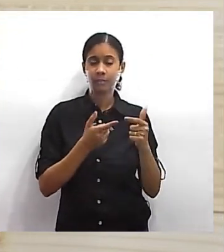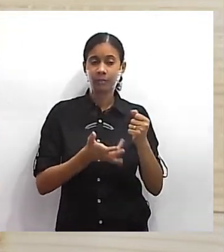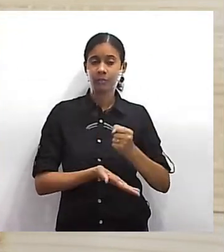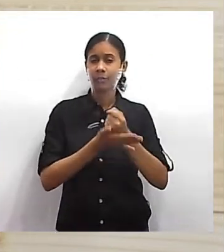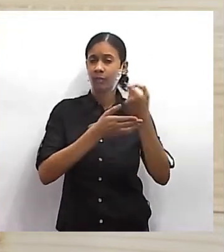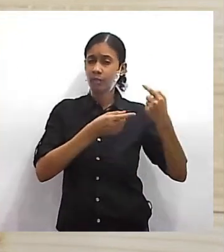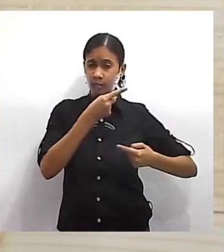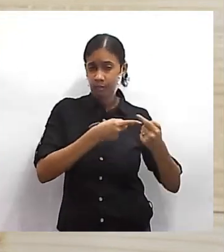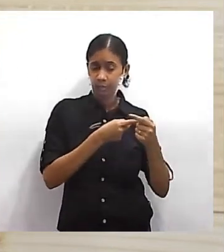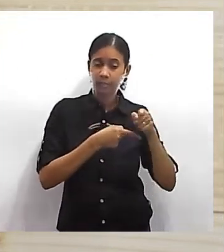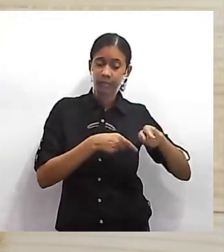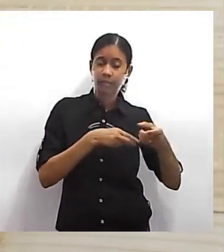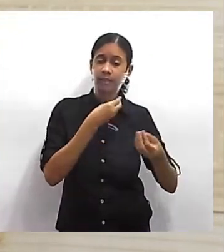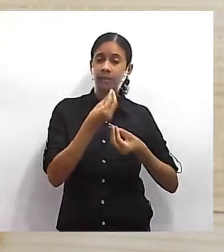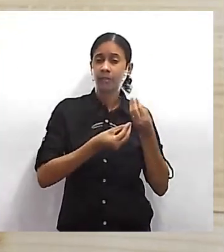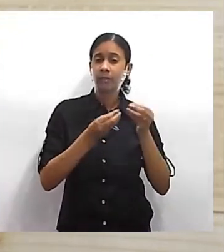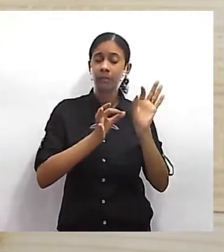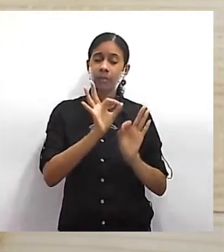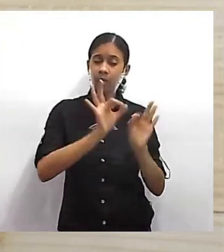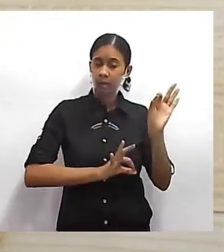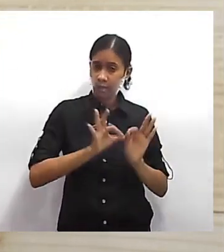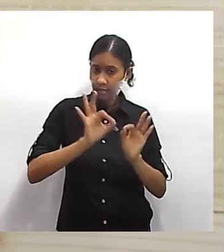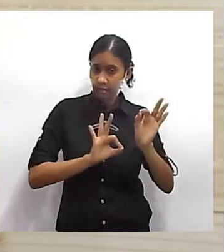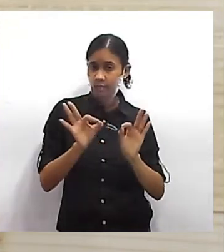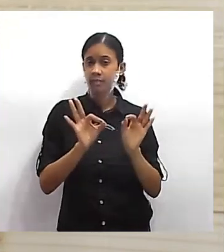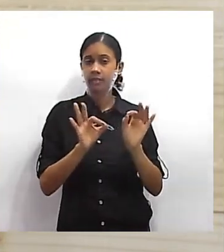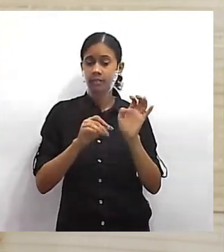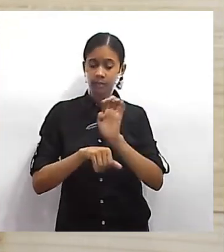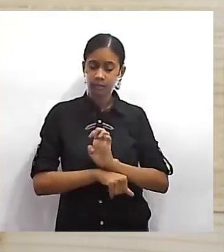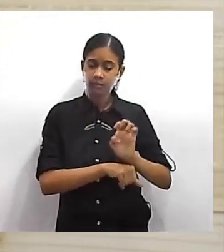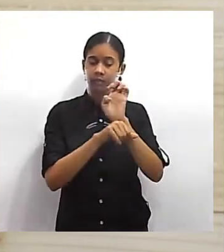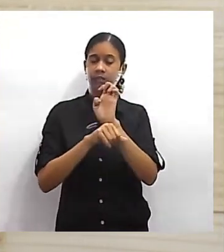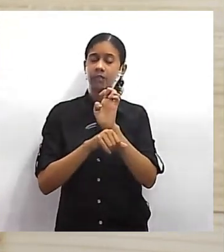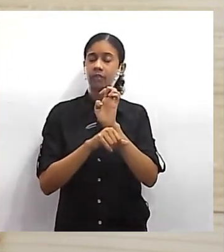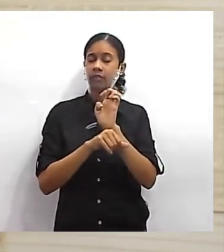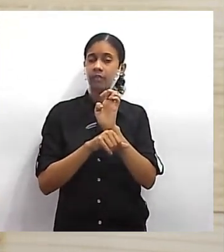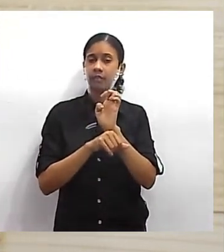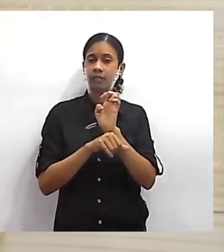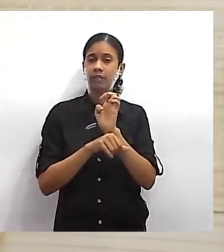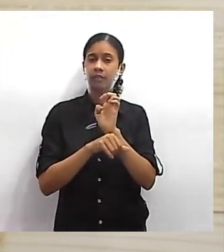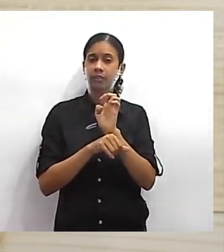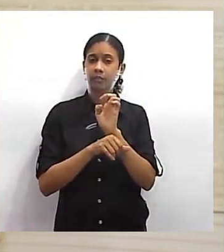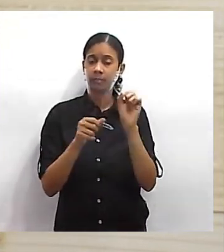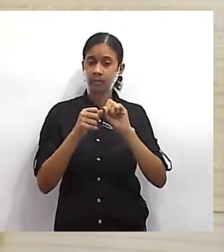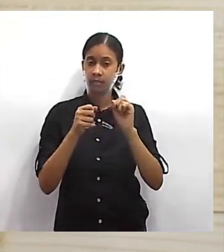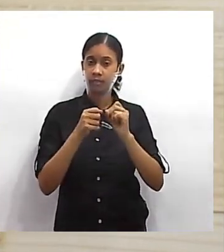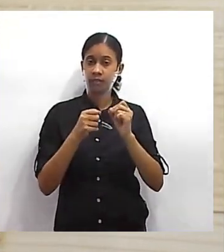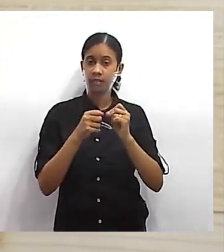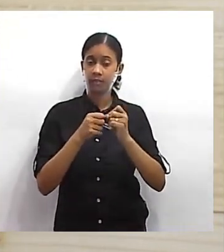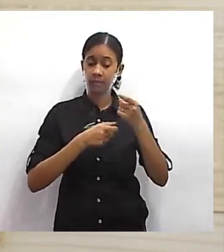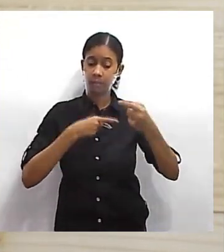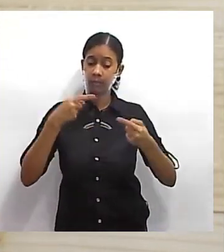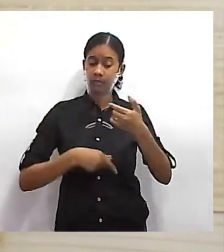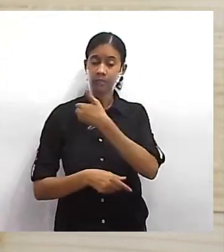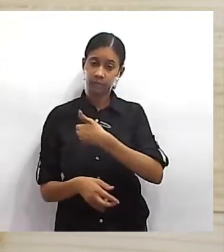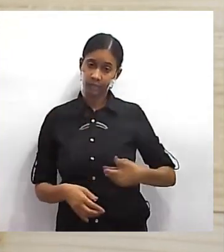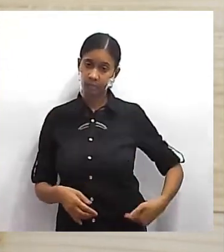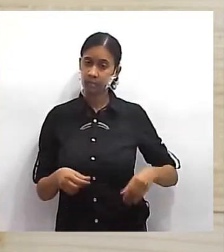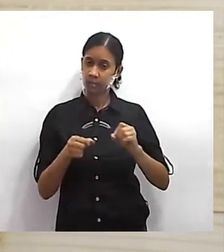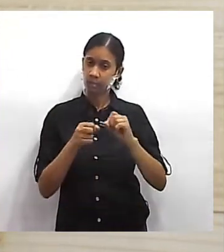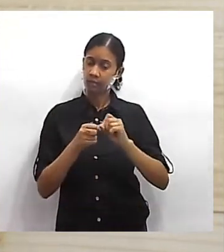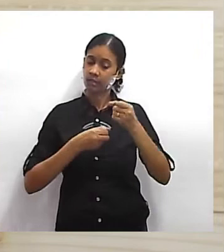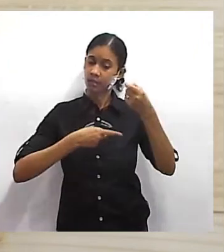fundamental. Estado e organizações da sociedade civil vêm desenvolvendo políticas públicas que possam fornecer políticas